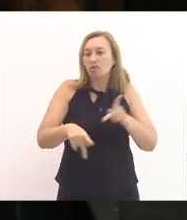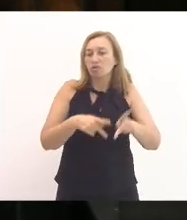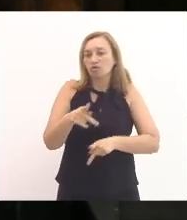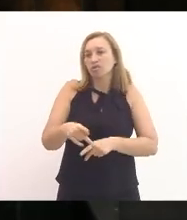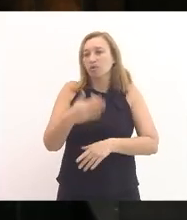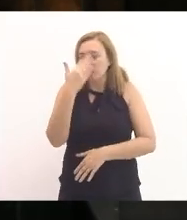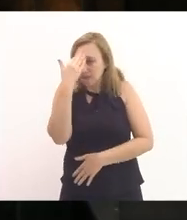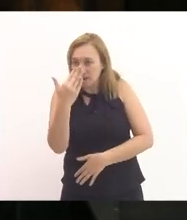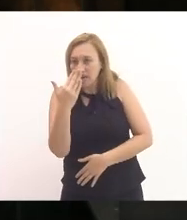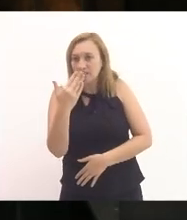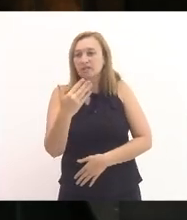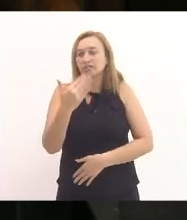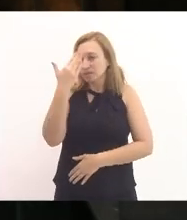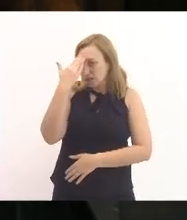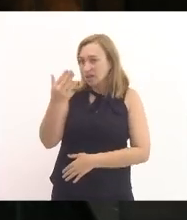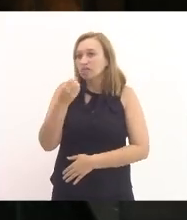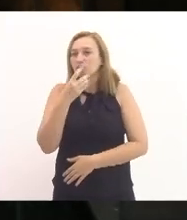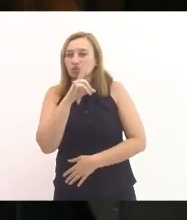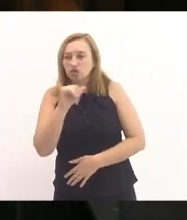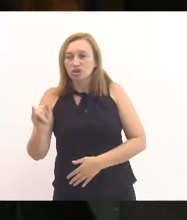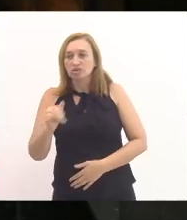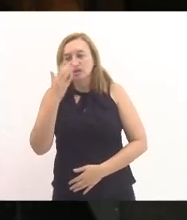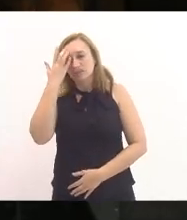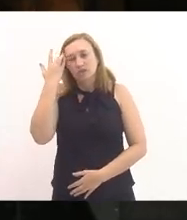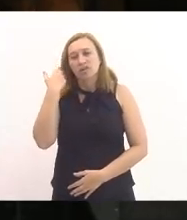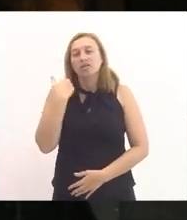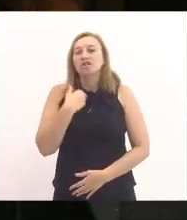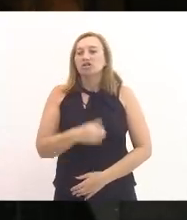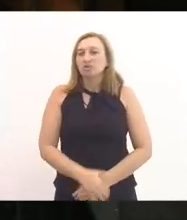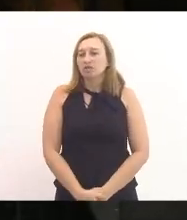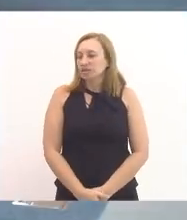e agradeço muito obrigado bom dia